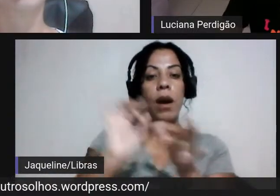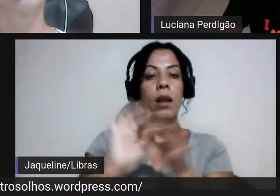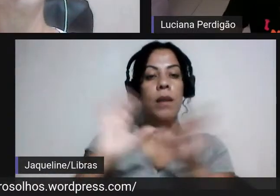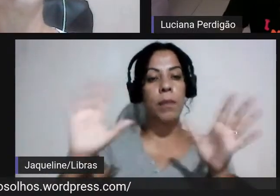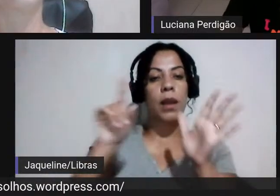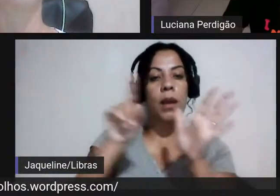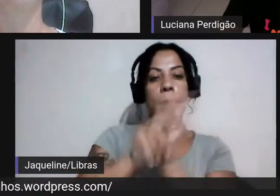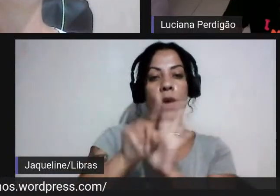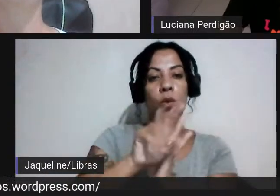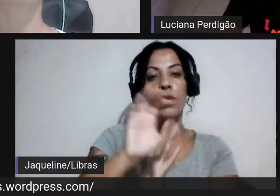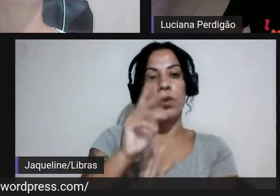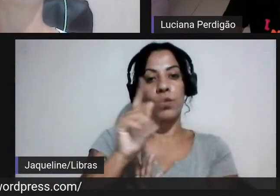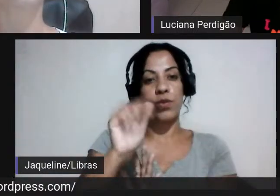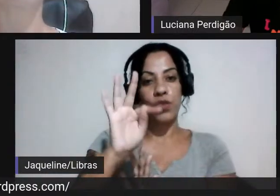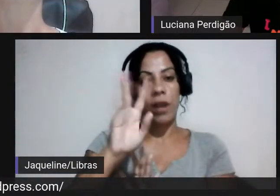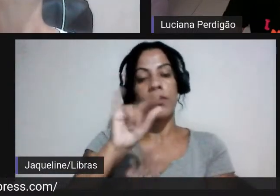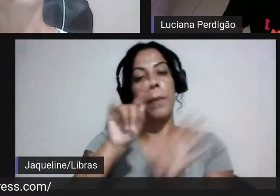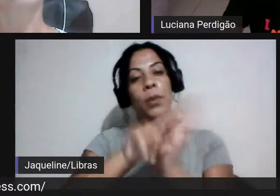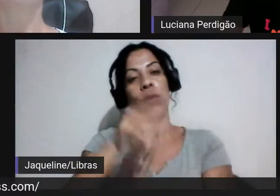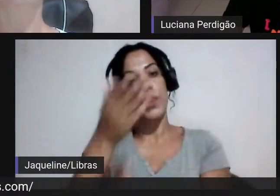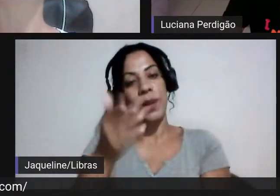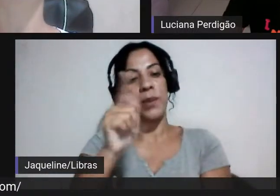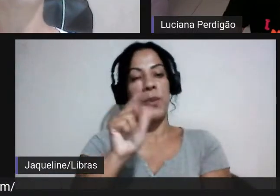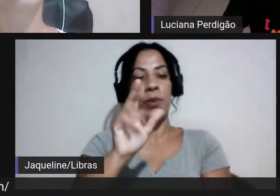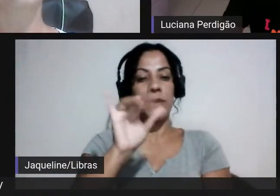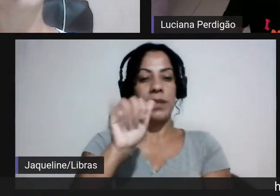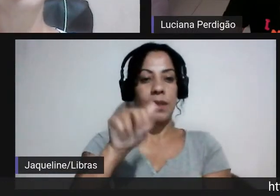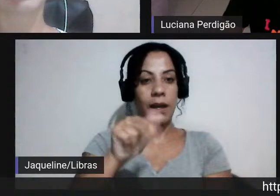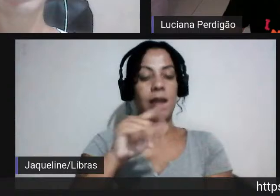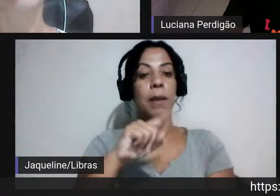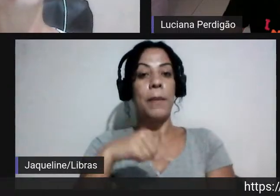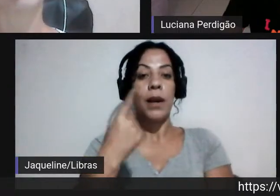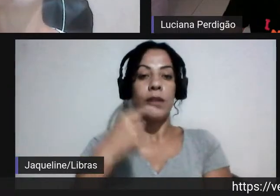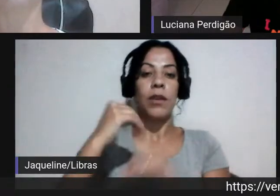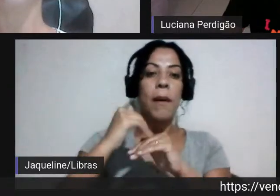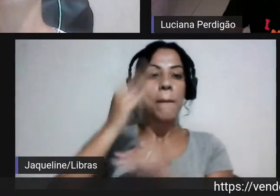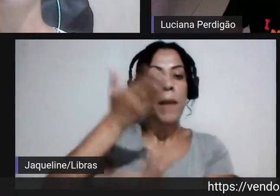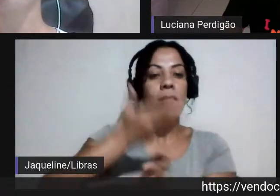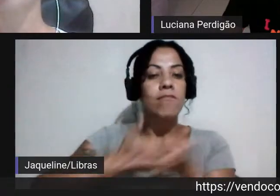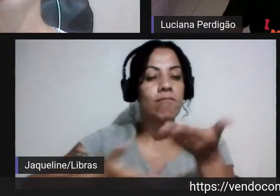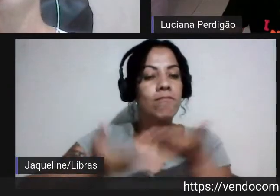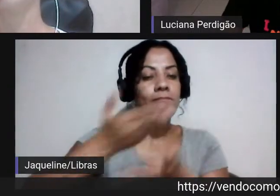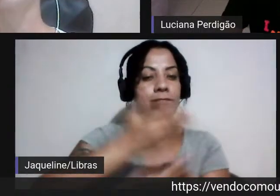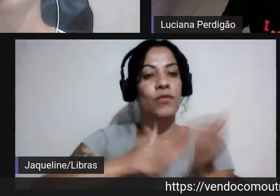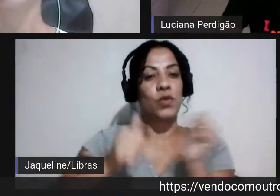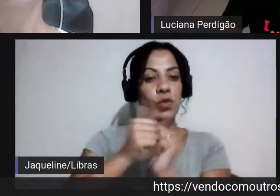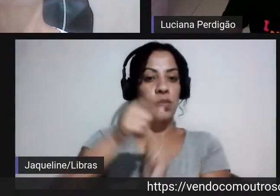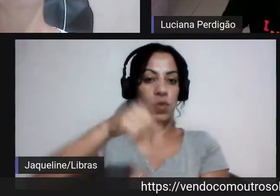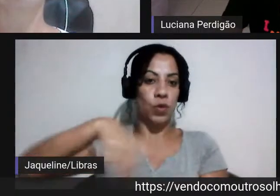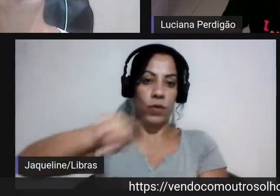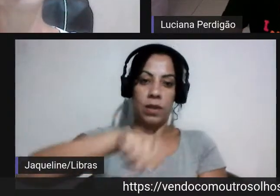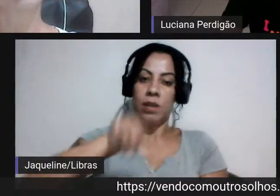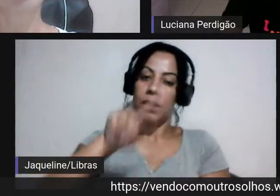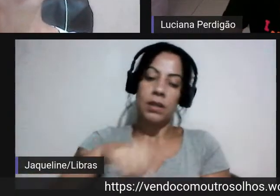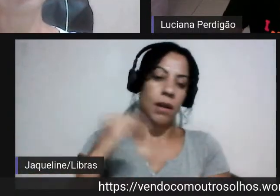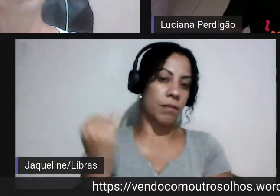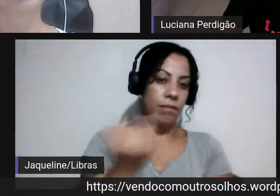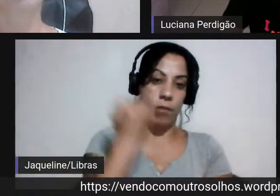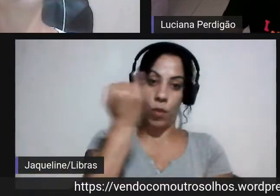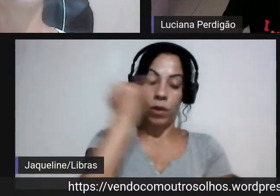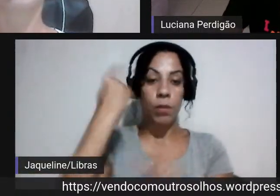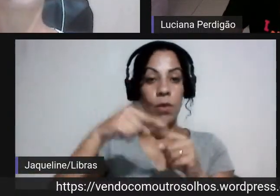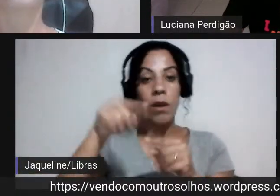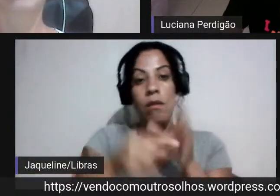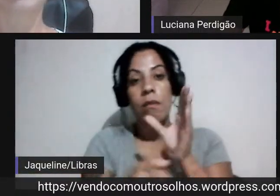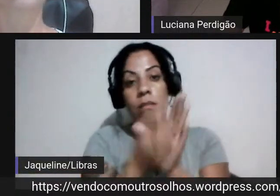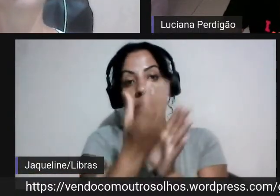a Luciana, para a gente poder intensificar essa interação, que é tão importante, né, esses produtos